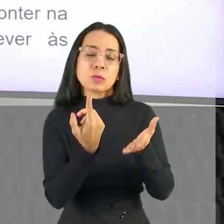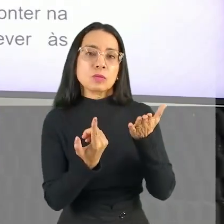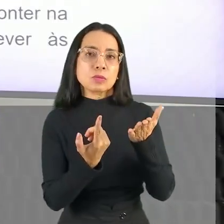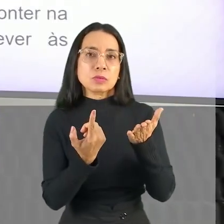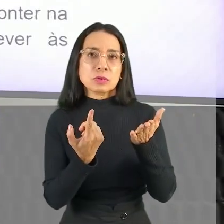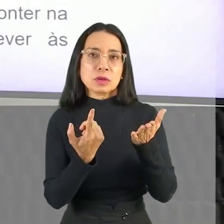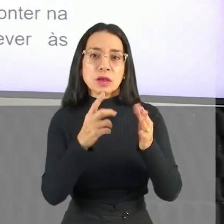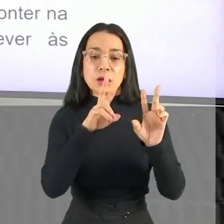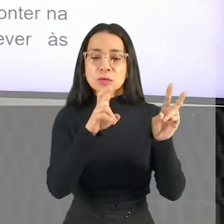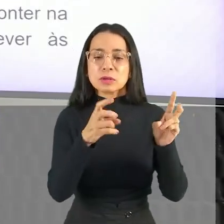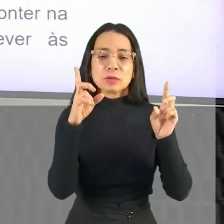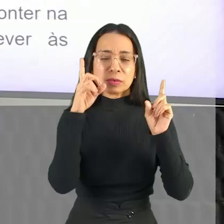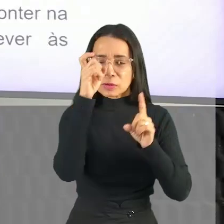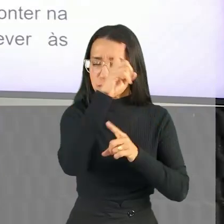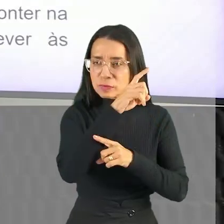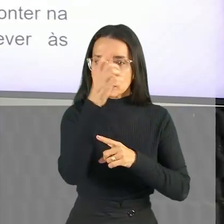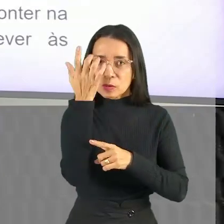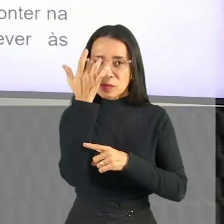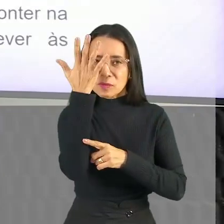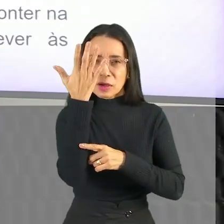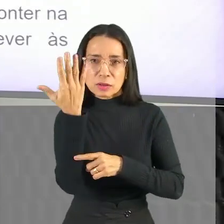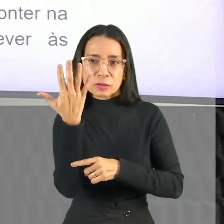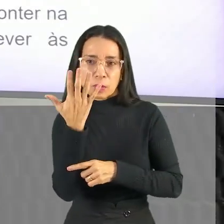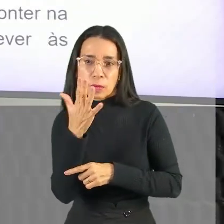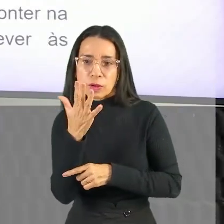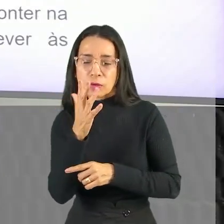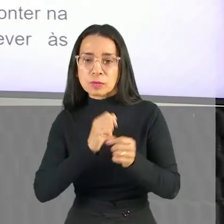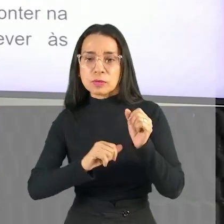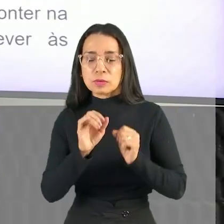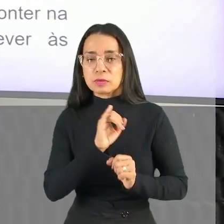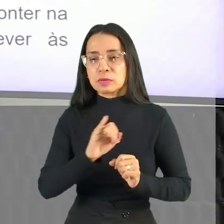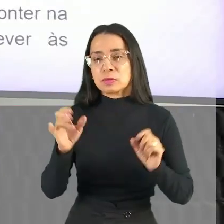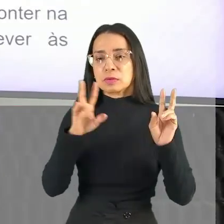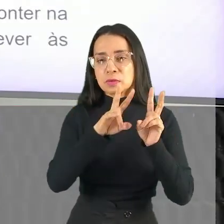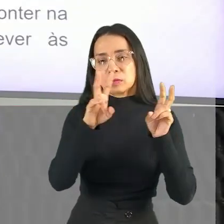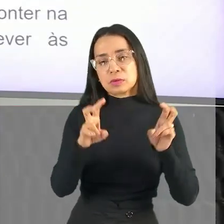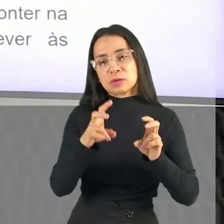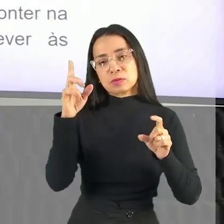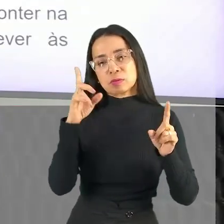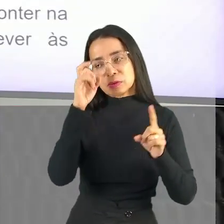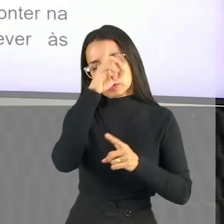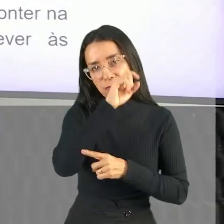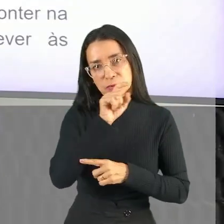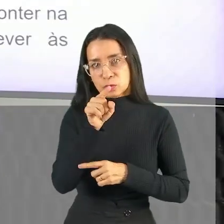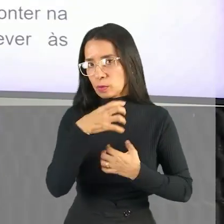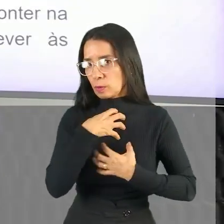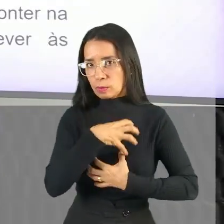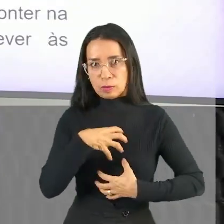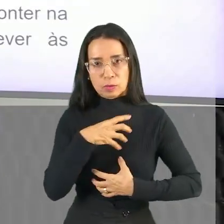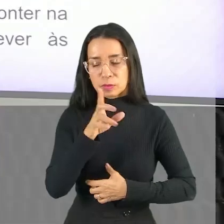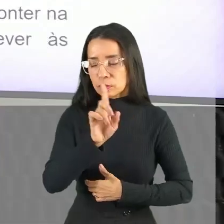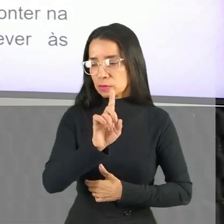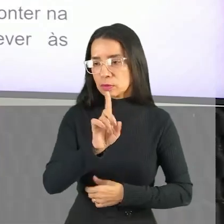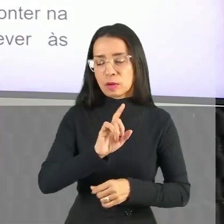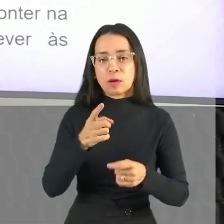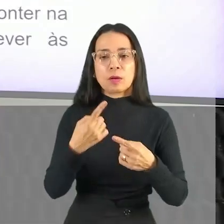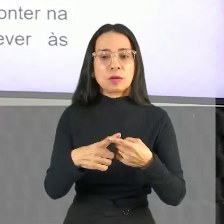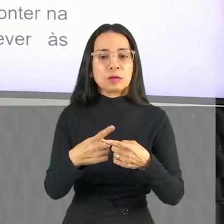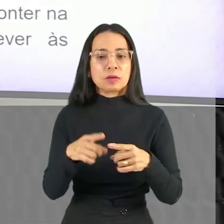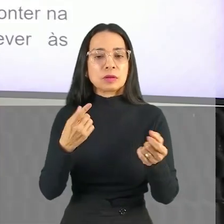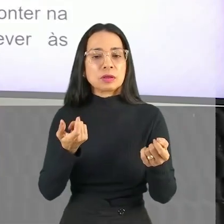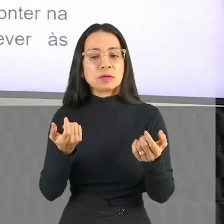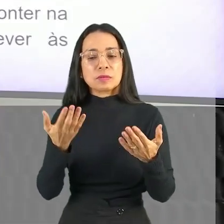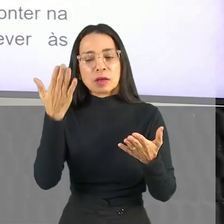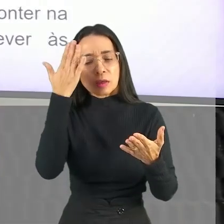tema mediano? E aí, se o tema for difícil, você também não vai se desesperar, porque você vai ali